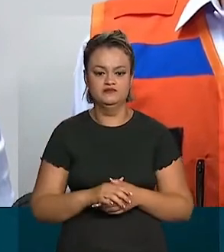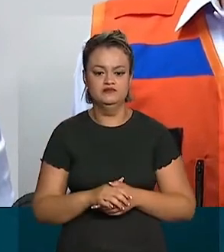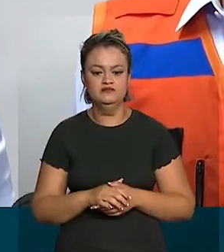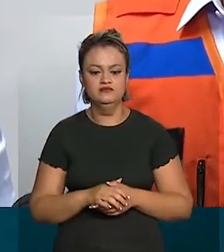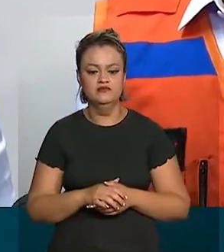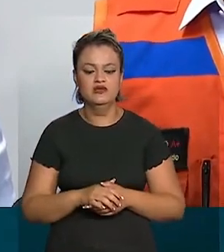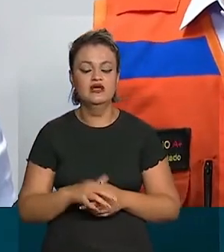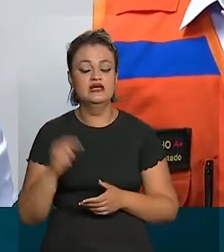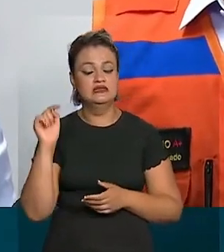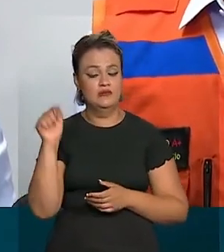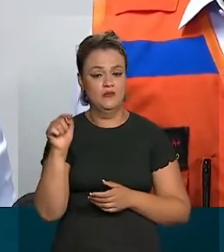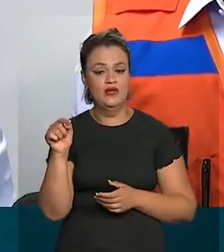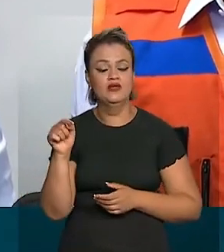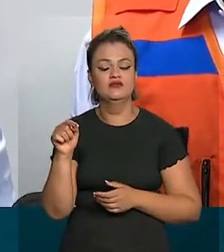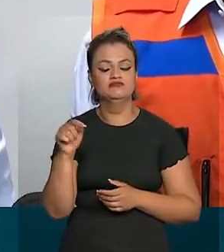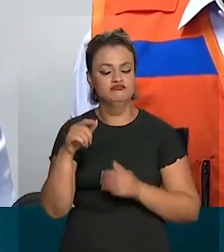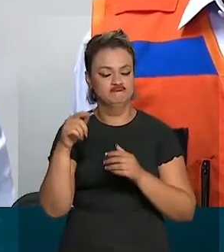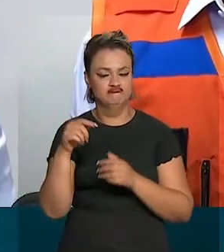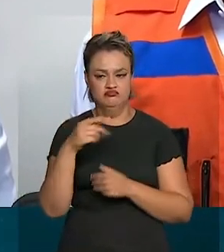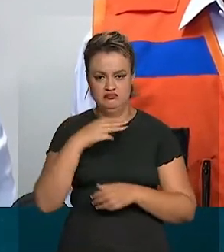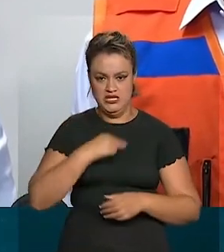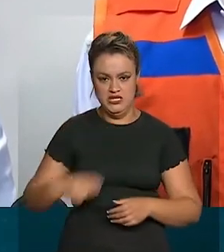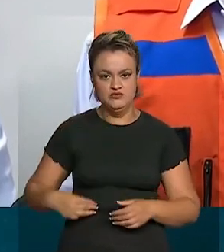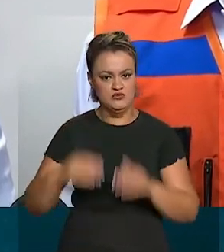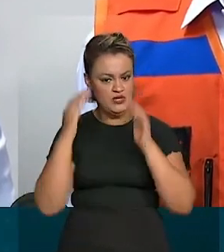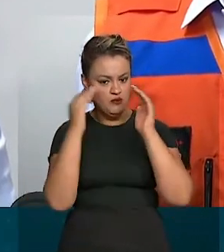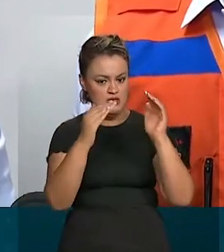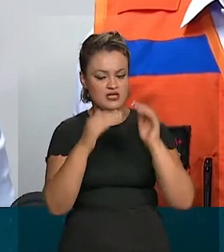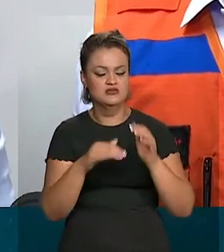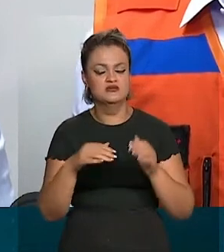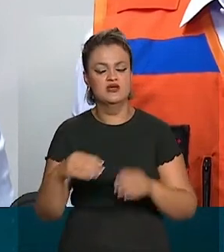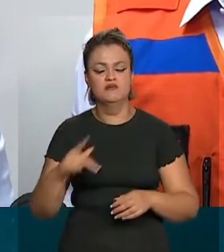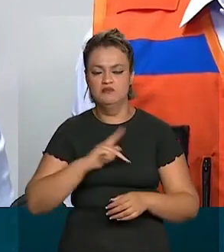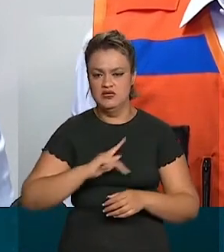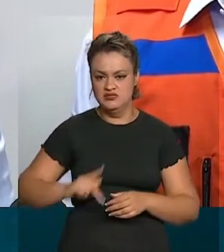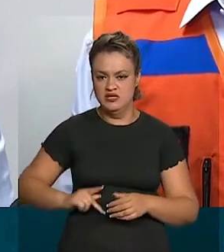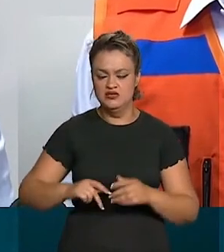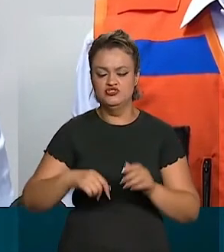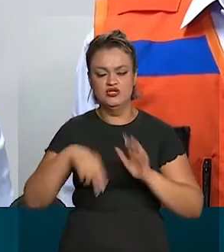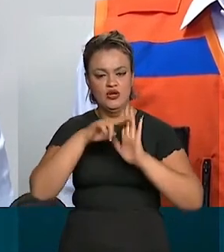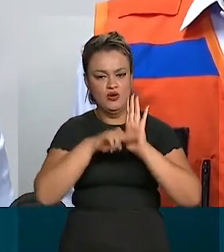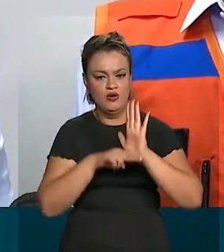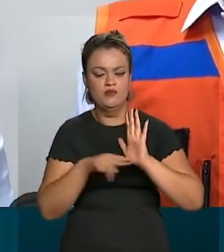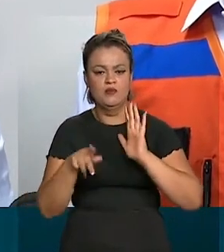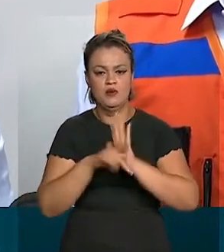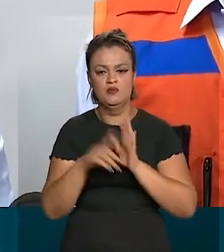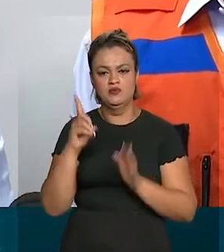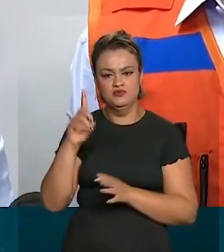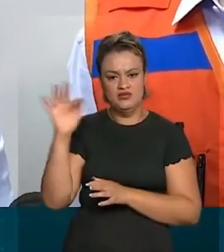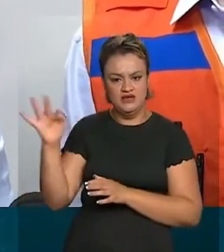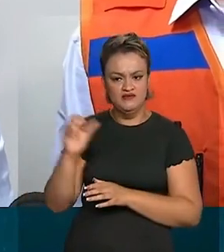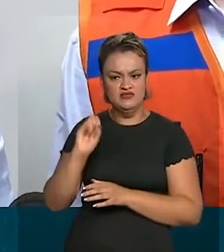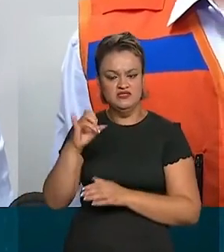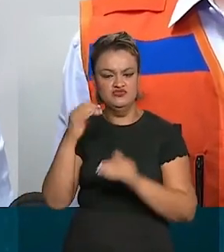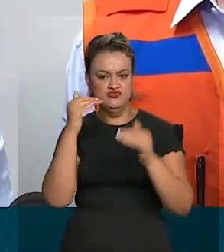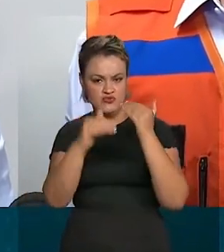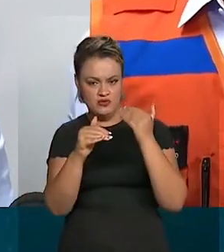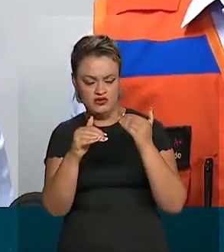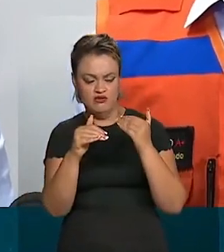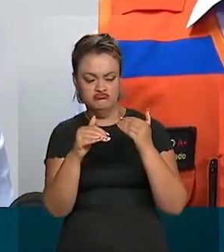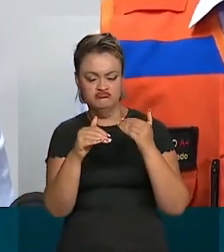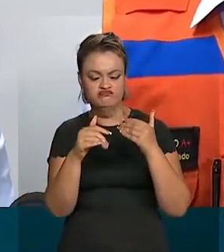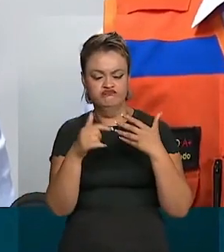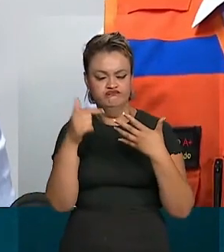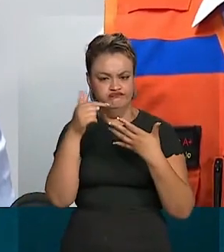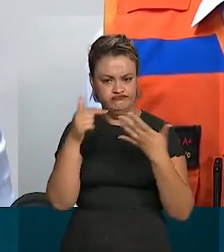fica subordinado ao Presidente da República e não está sujeito às normas distritais que conflitarem com as medidas necessárias